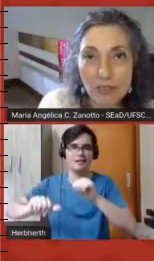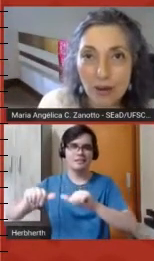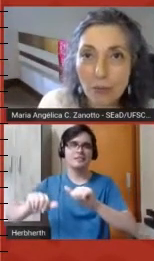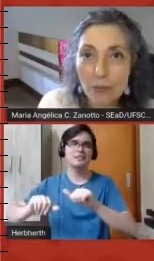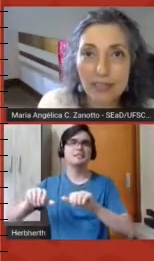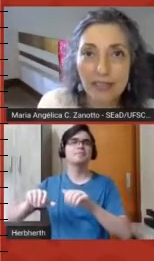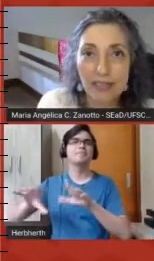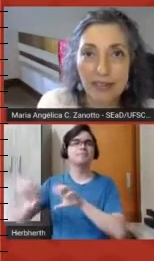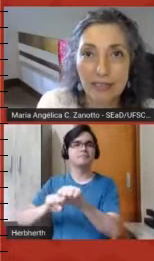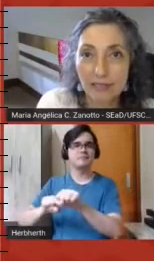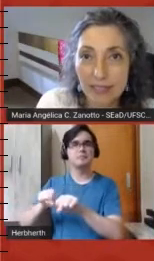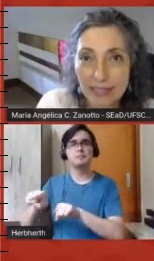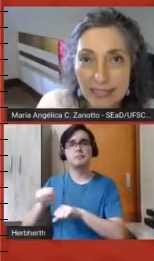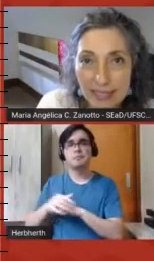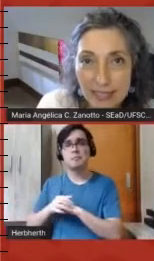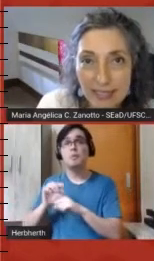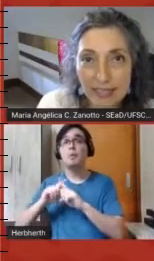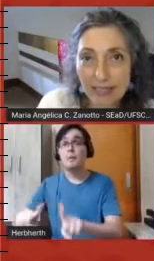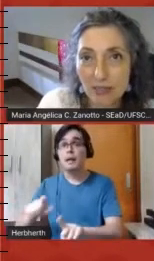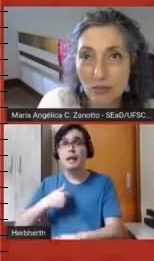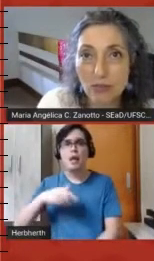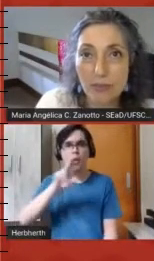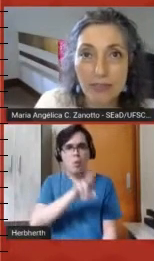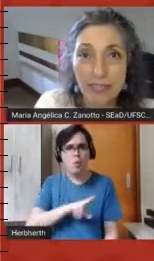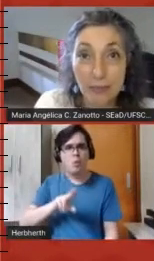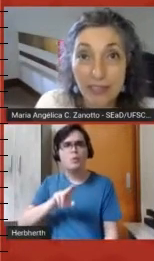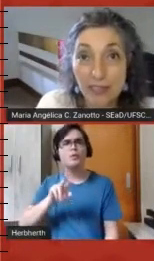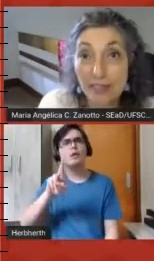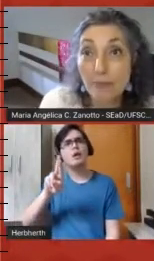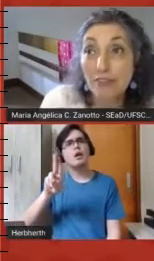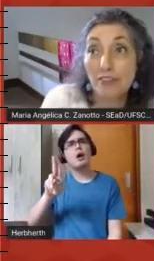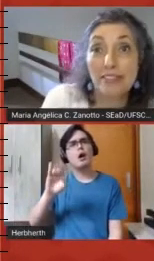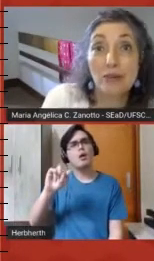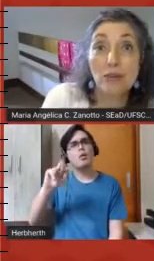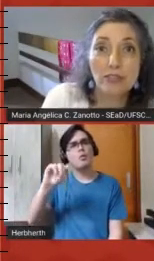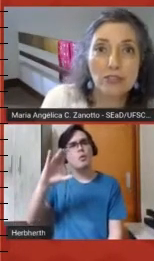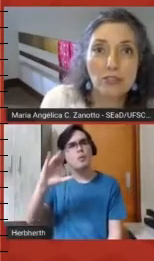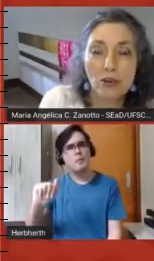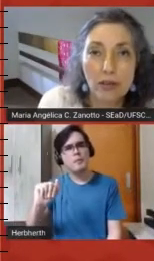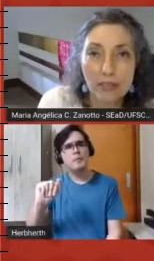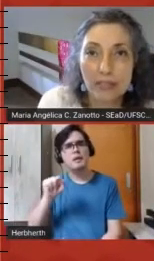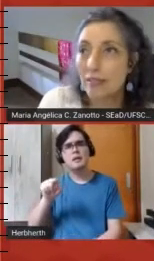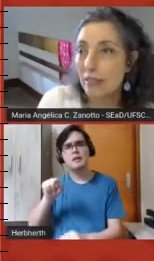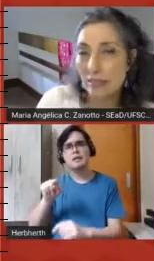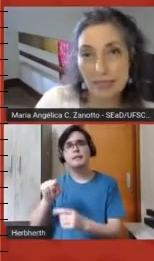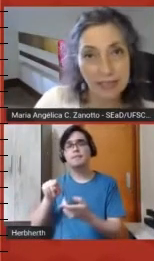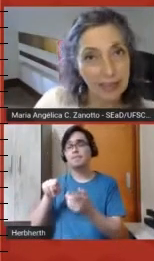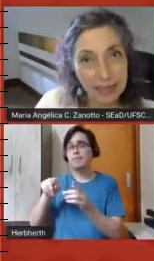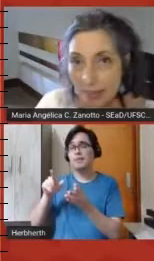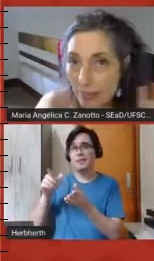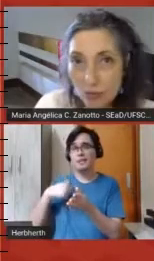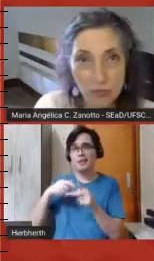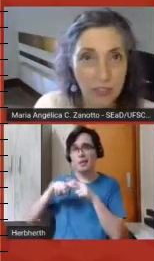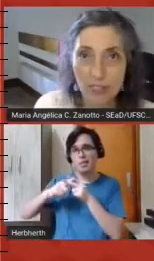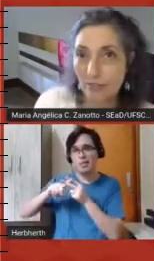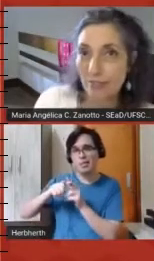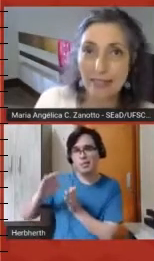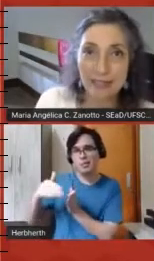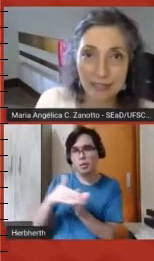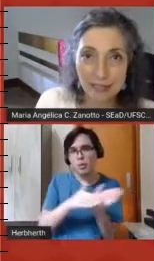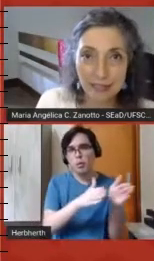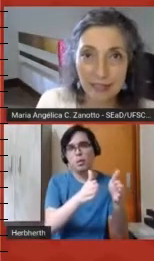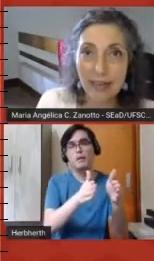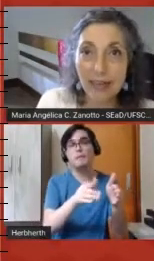de você usar a rubrica, as evidências trazidas ao longo do processo e fazer correções de rota, gente, é esse o